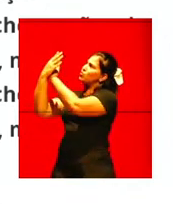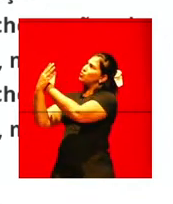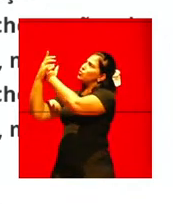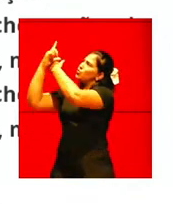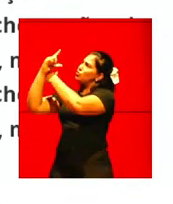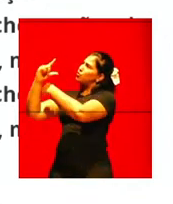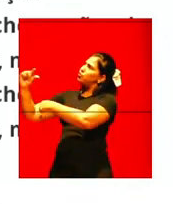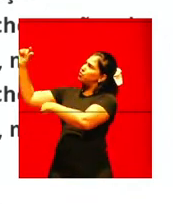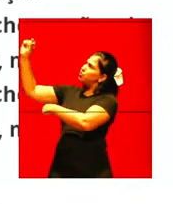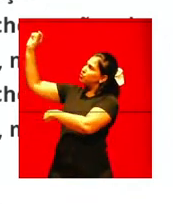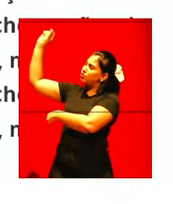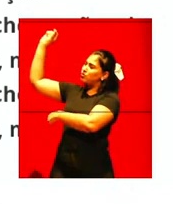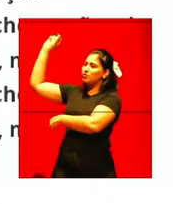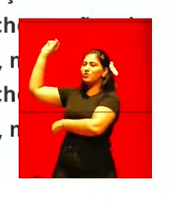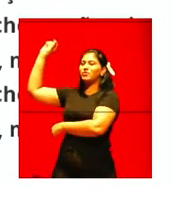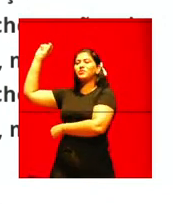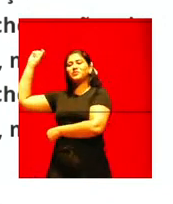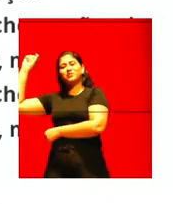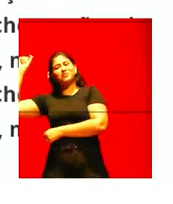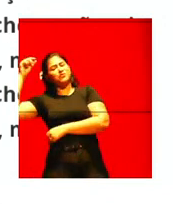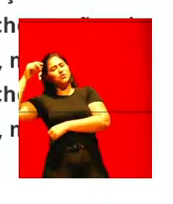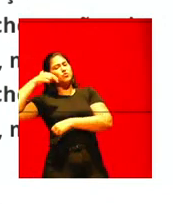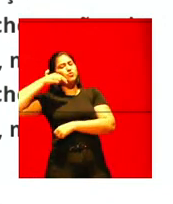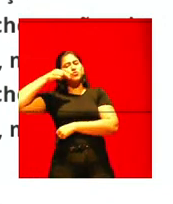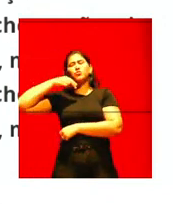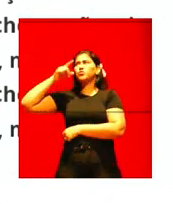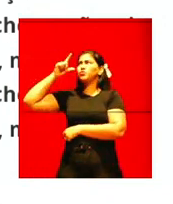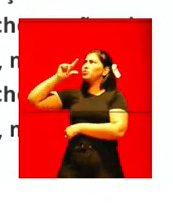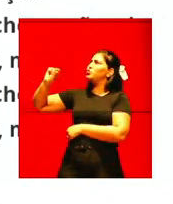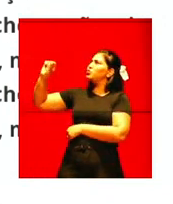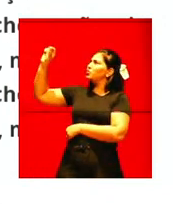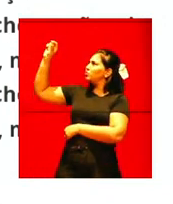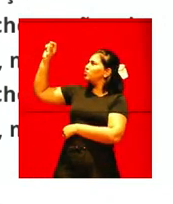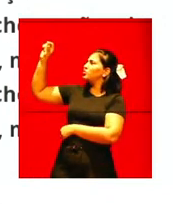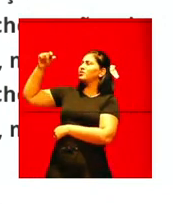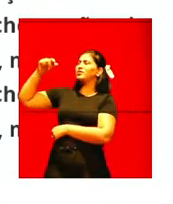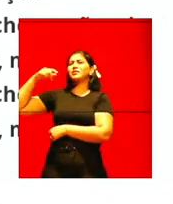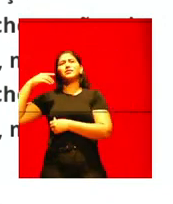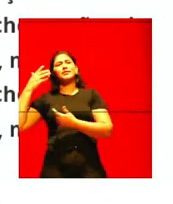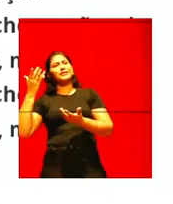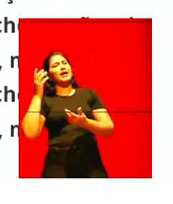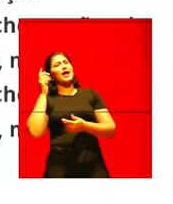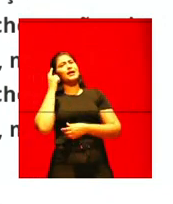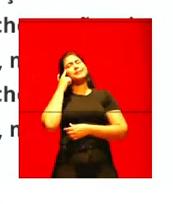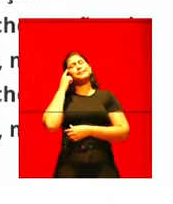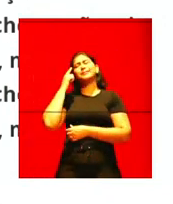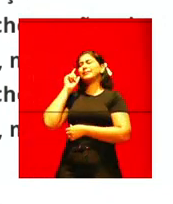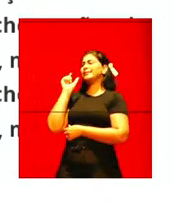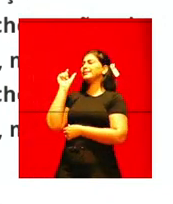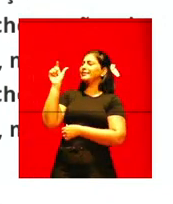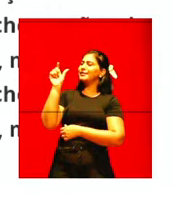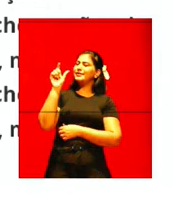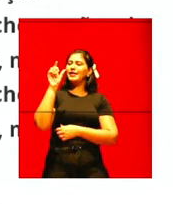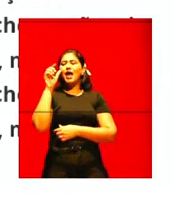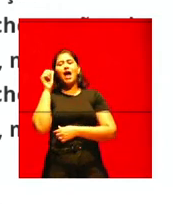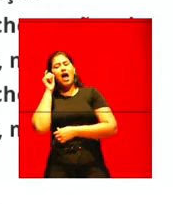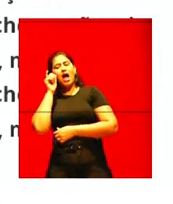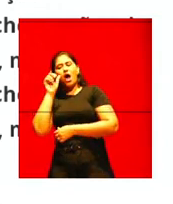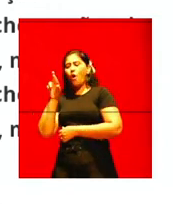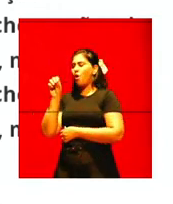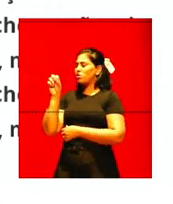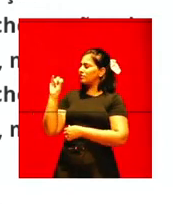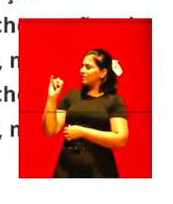no sertão. Então eu disse a Deus, Rosinha, guarda